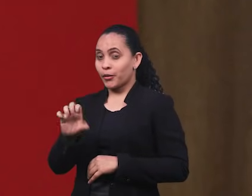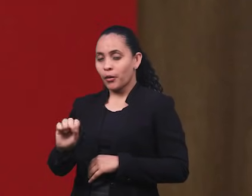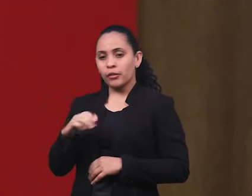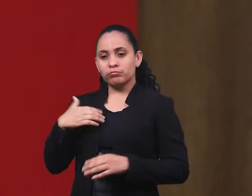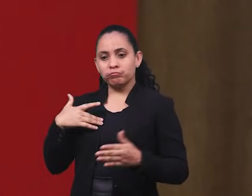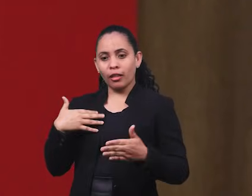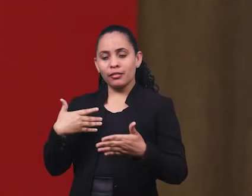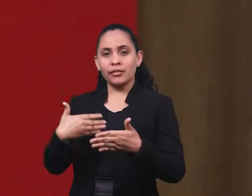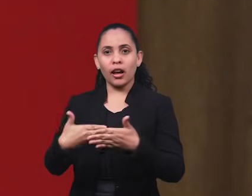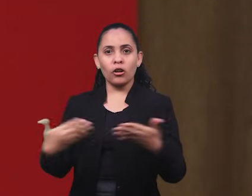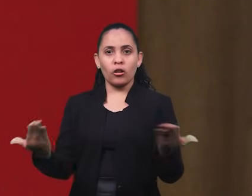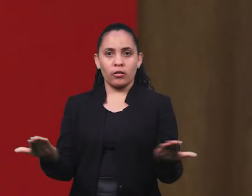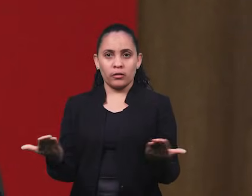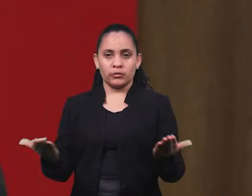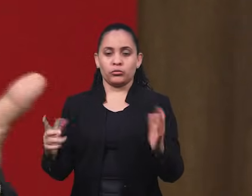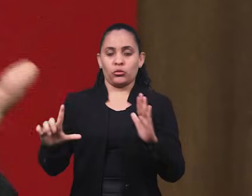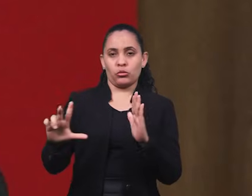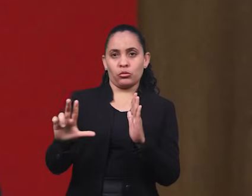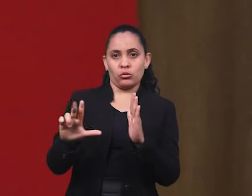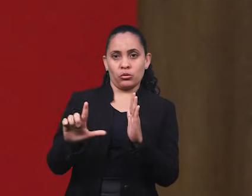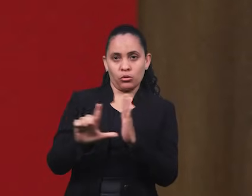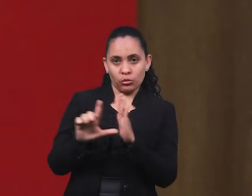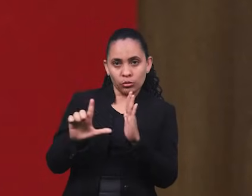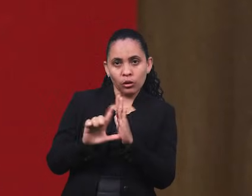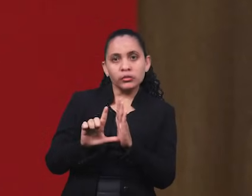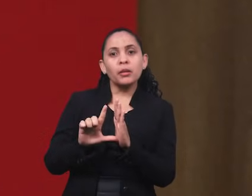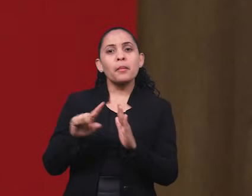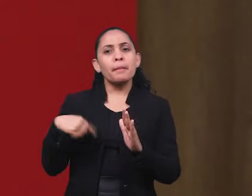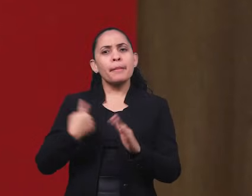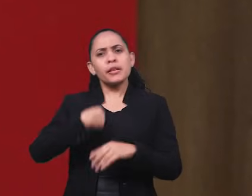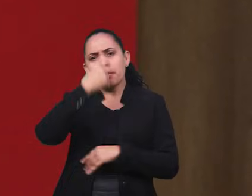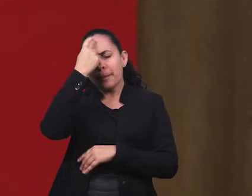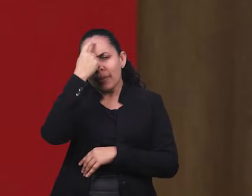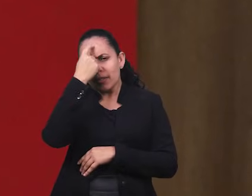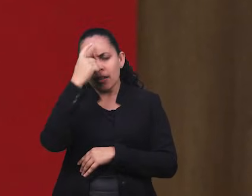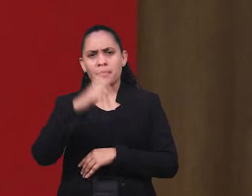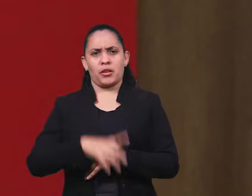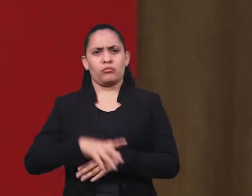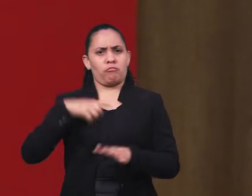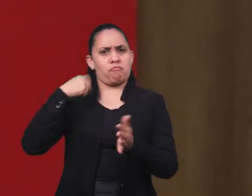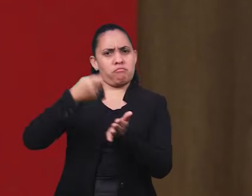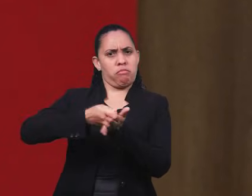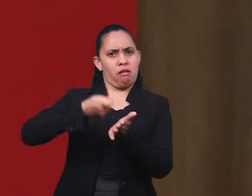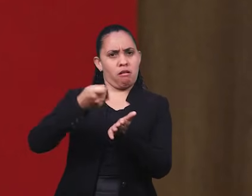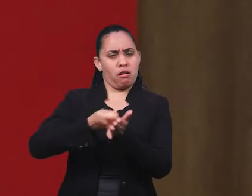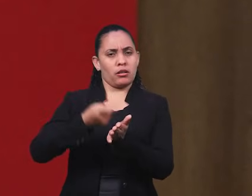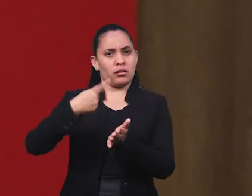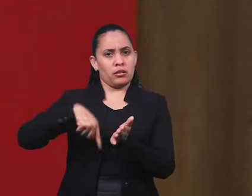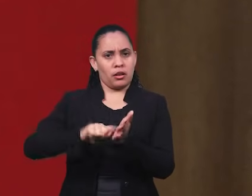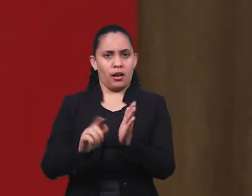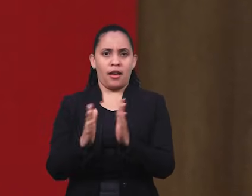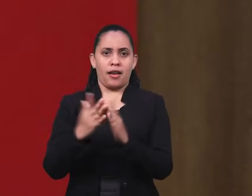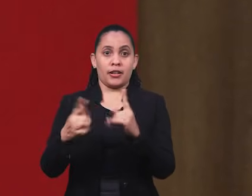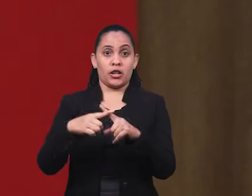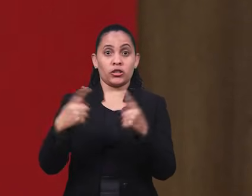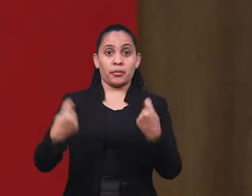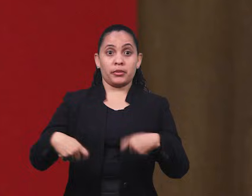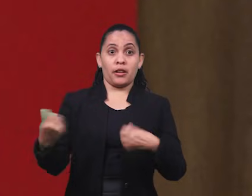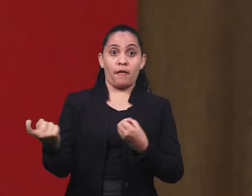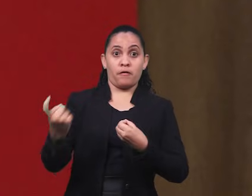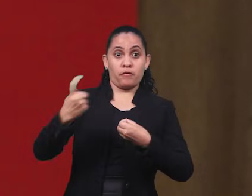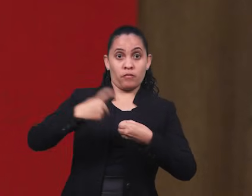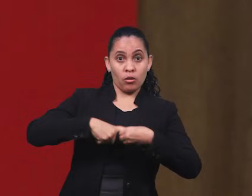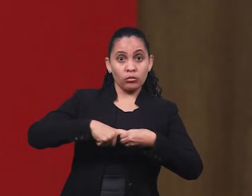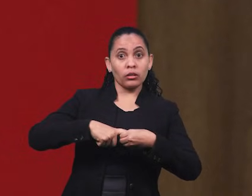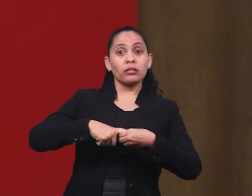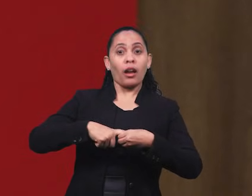que foi também da mesma linha dos pré-reformadores, defendendo que a igreja precisava voltar aos